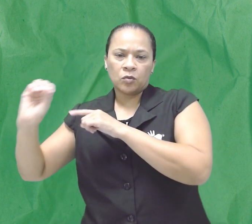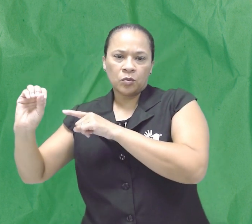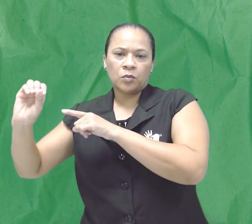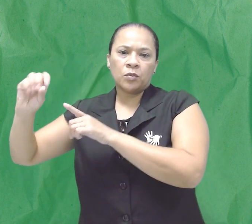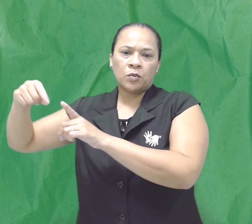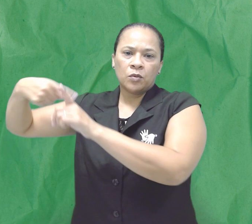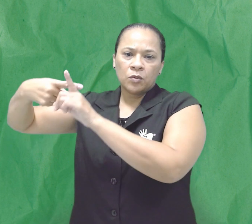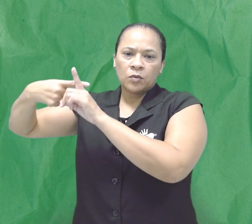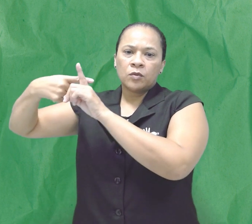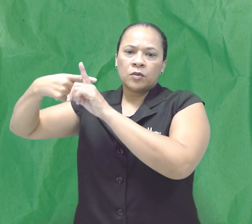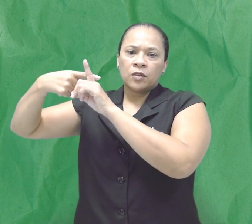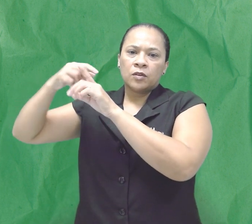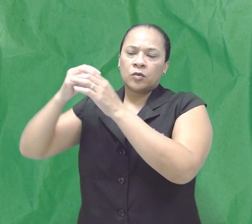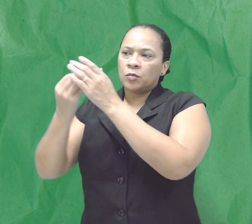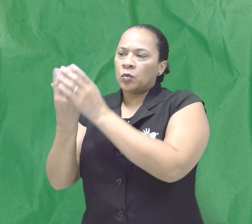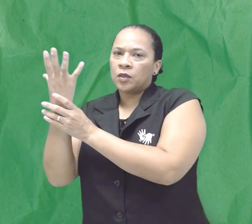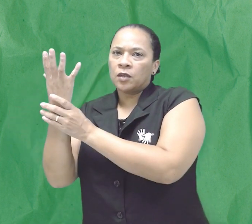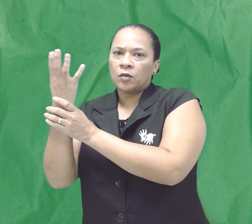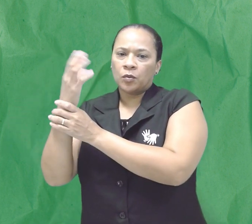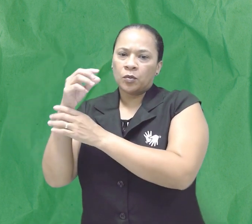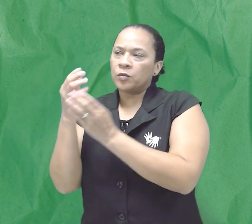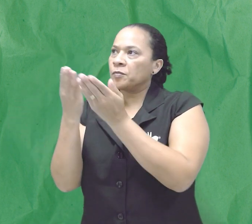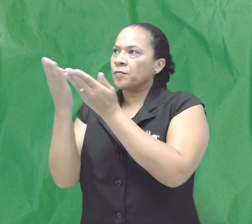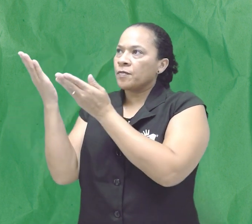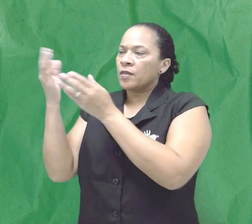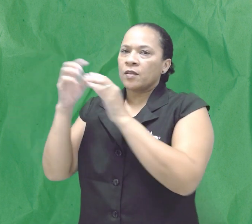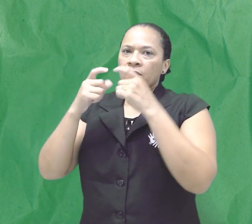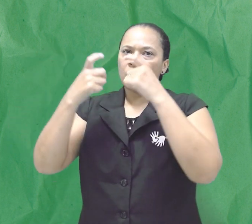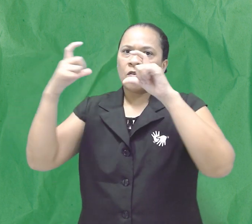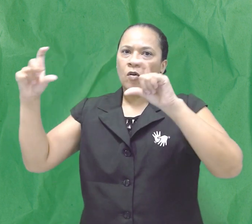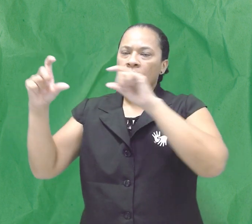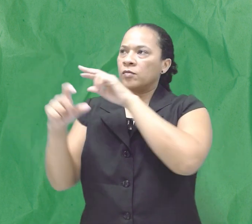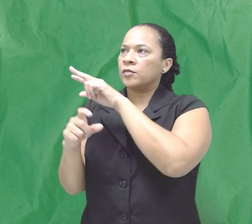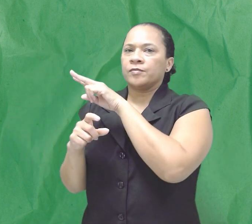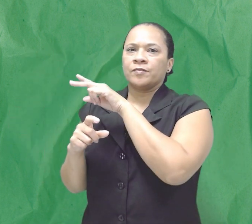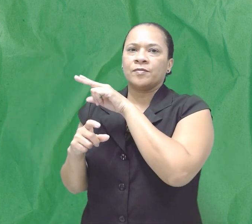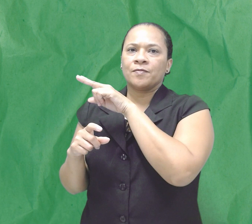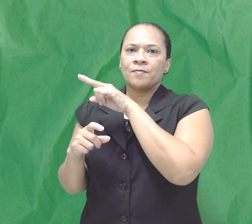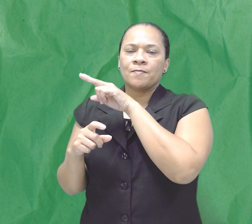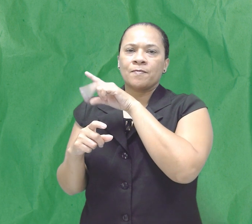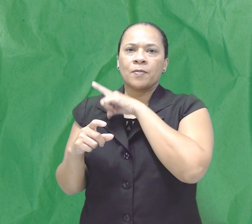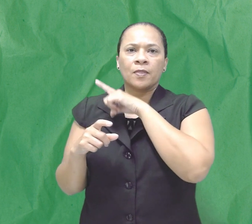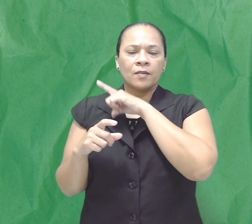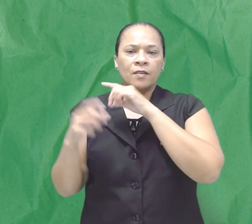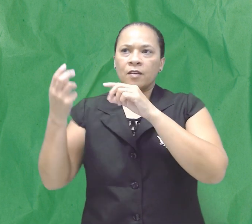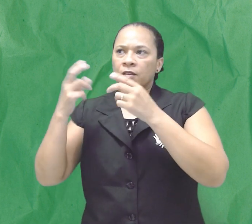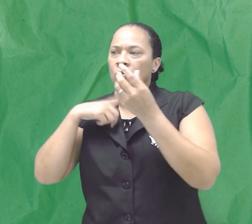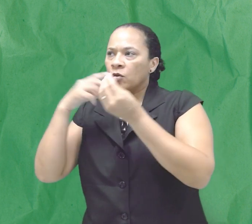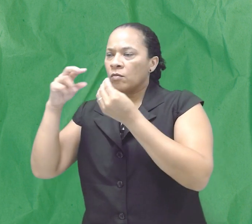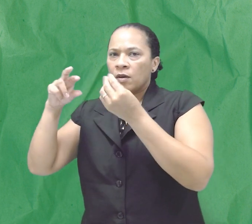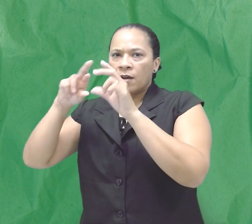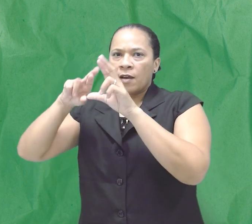sódio, produzindo sulfato de sódio e água. Nessa segunda reação, a relação estequiométrica